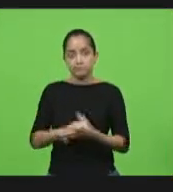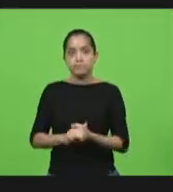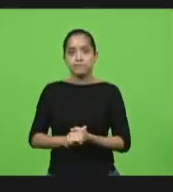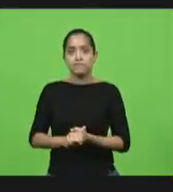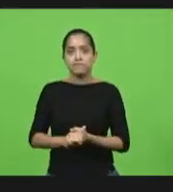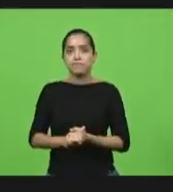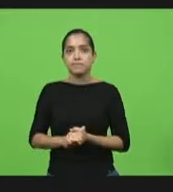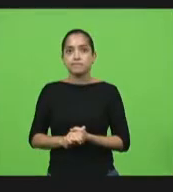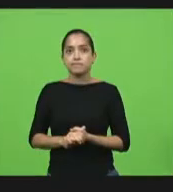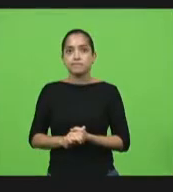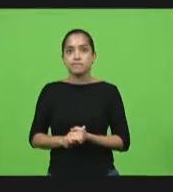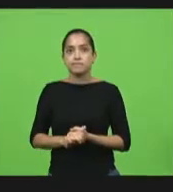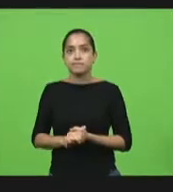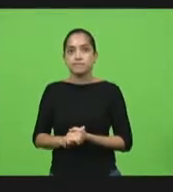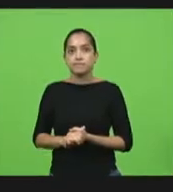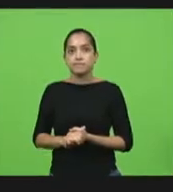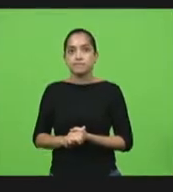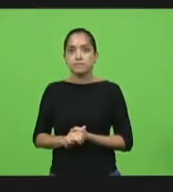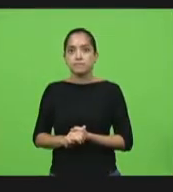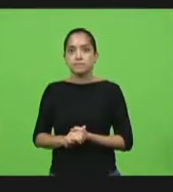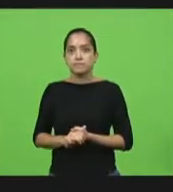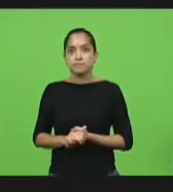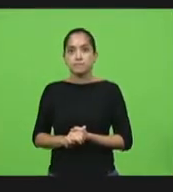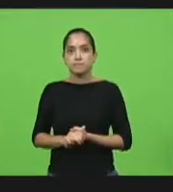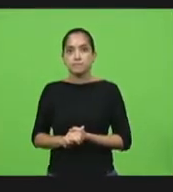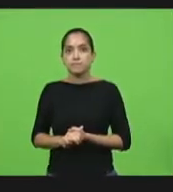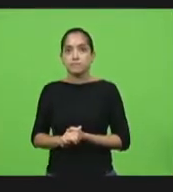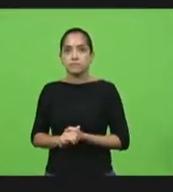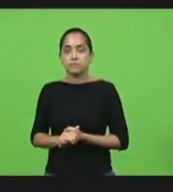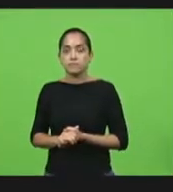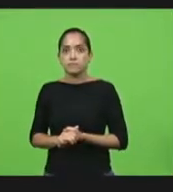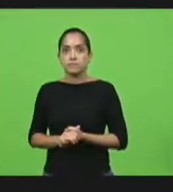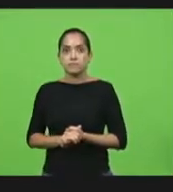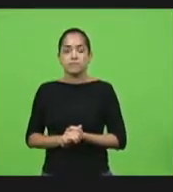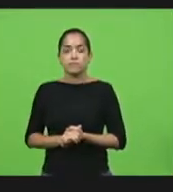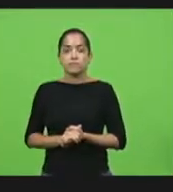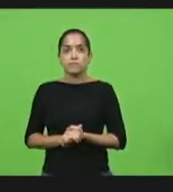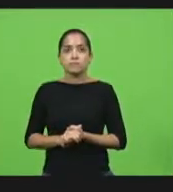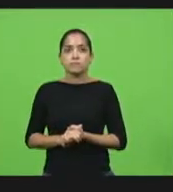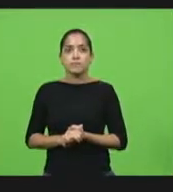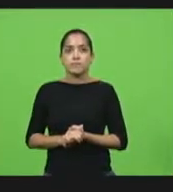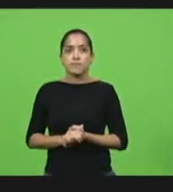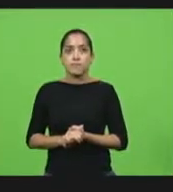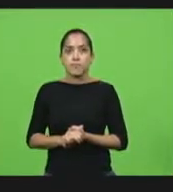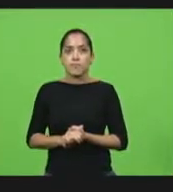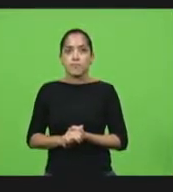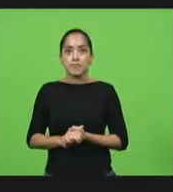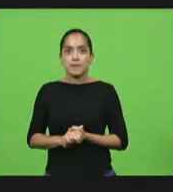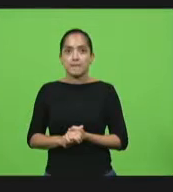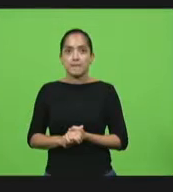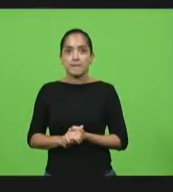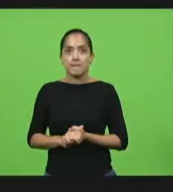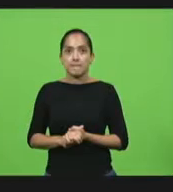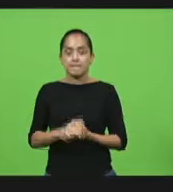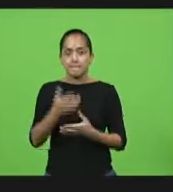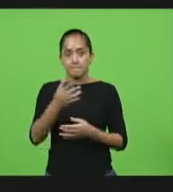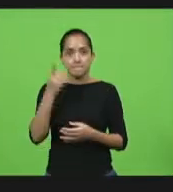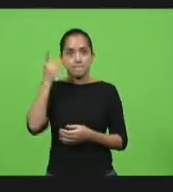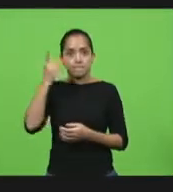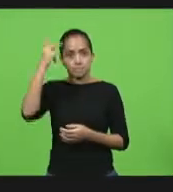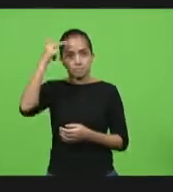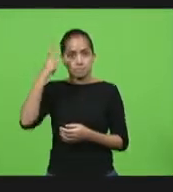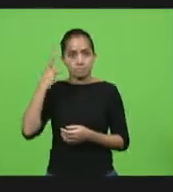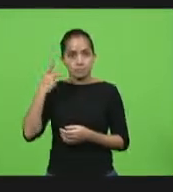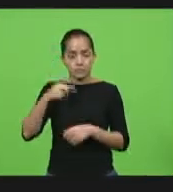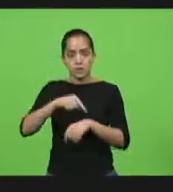Só tem o deputado Maurício Kudillac antes da senhora, se ele trocar com a senhora ali, tranquilo. Deputada Paulinha, Vossa Excelência, com a palavra por